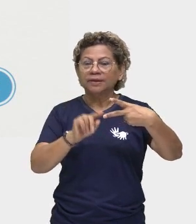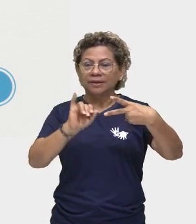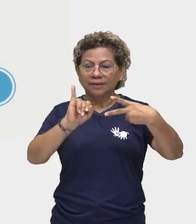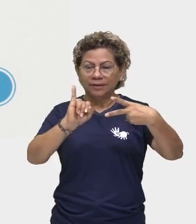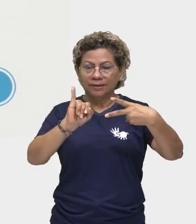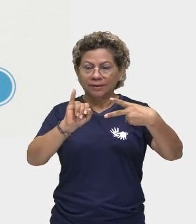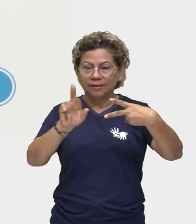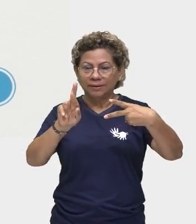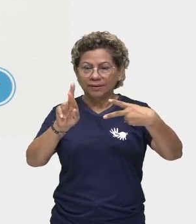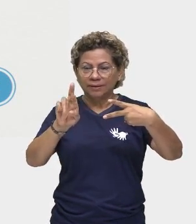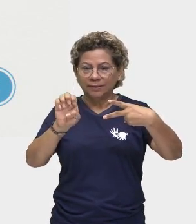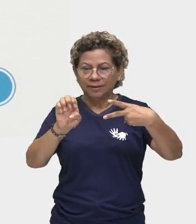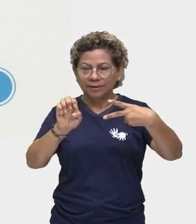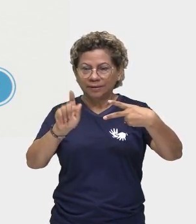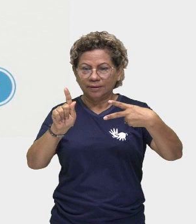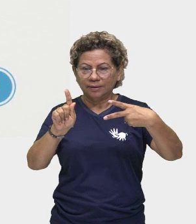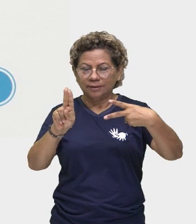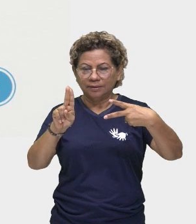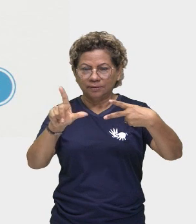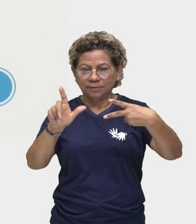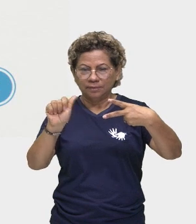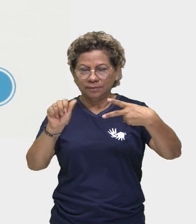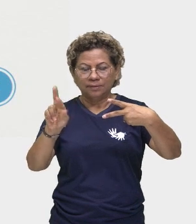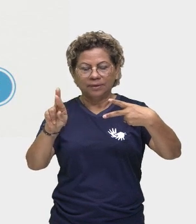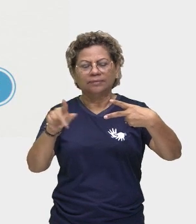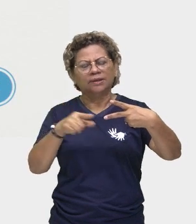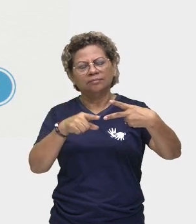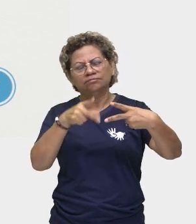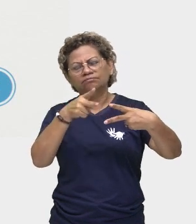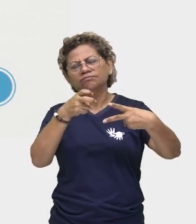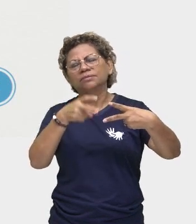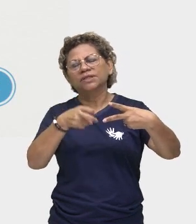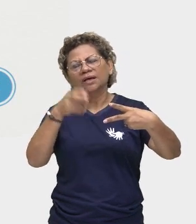côncavos ou convexos. Primeiro